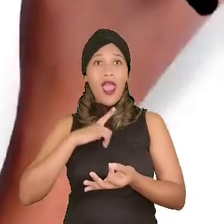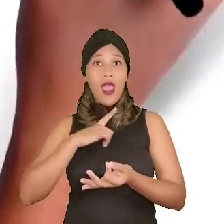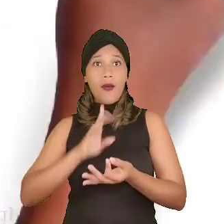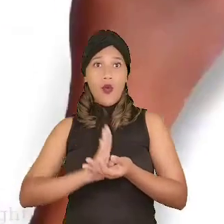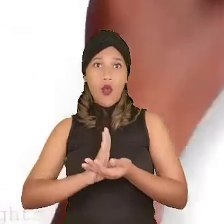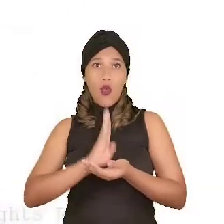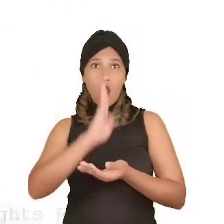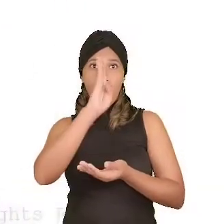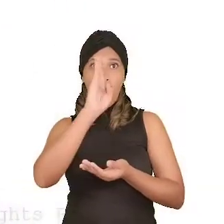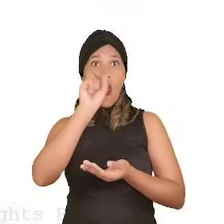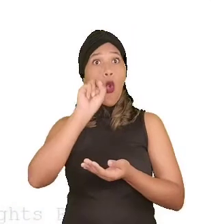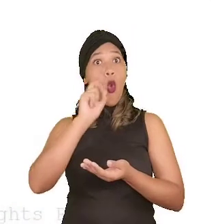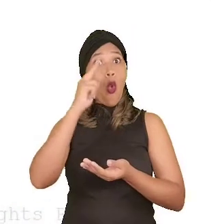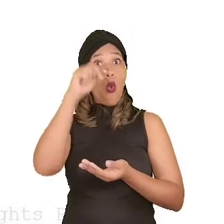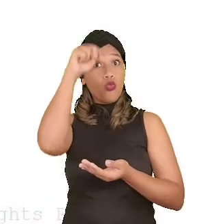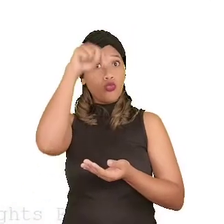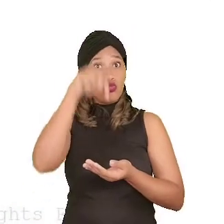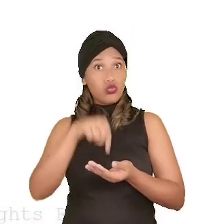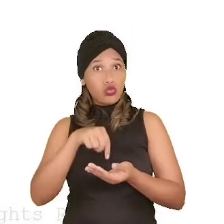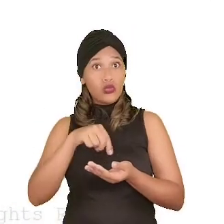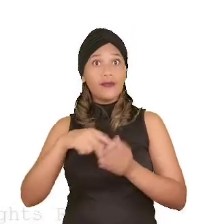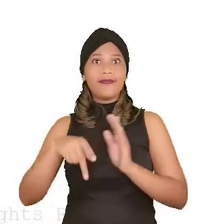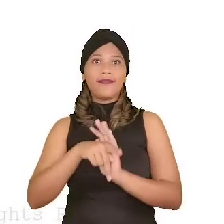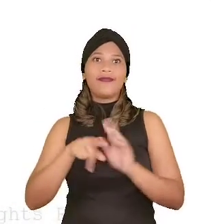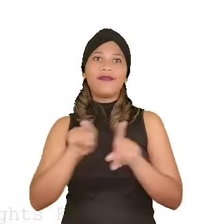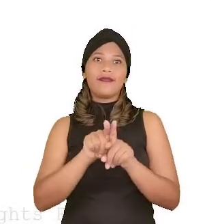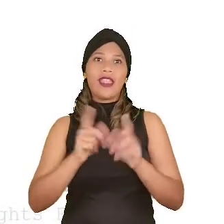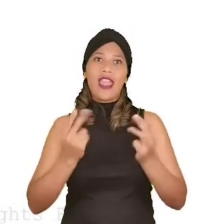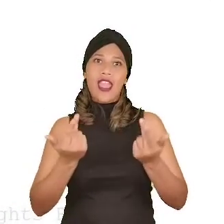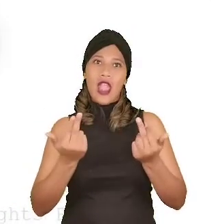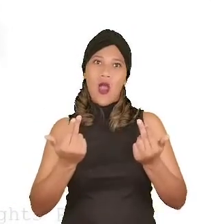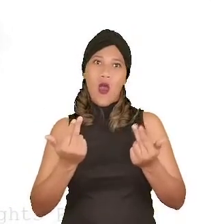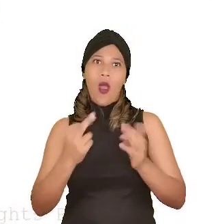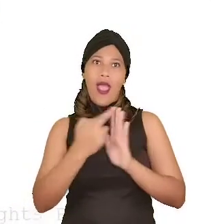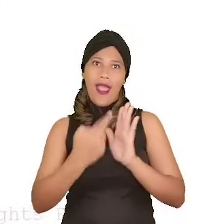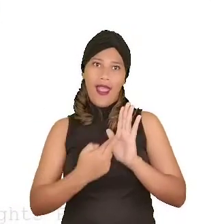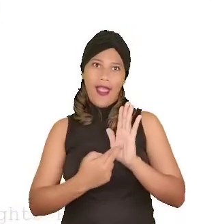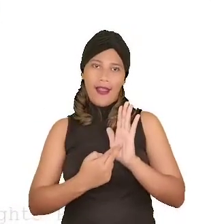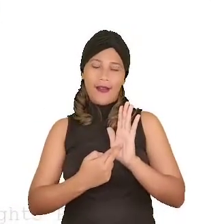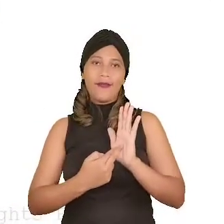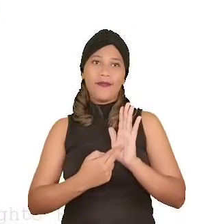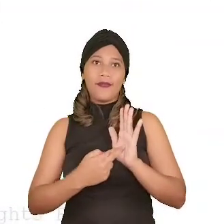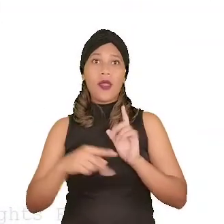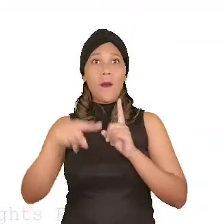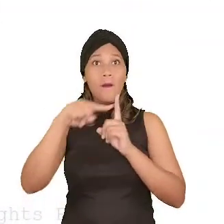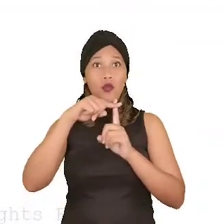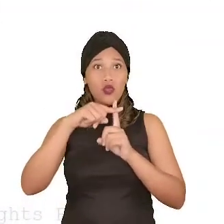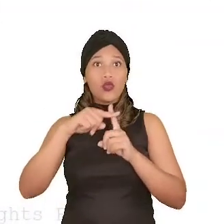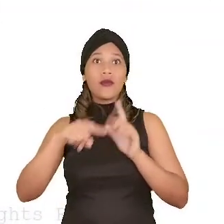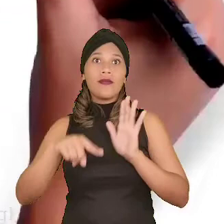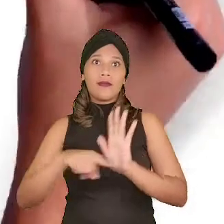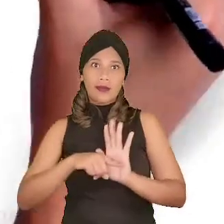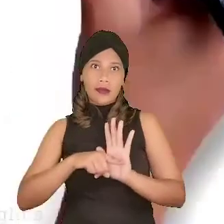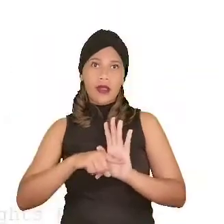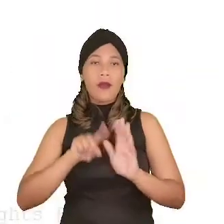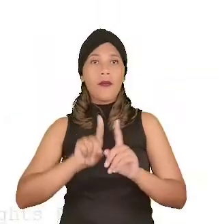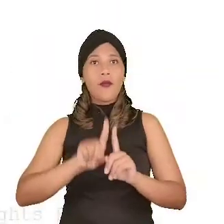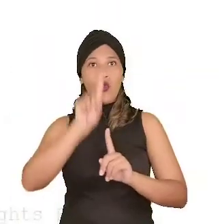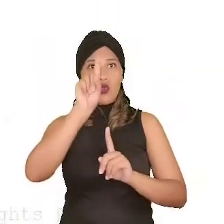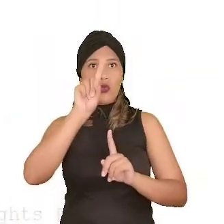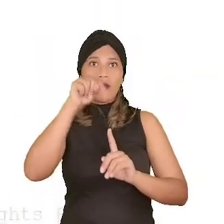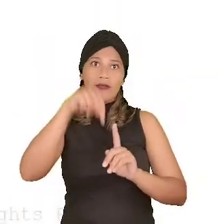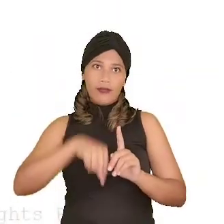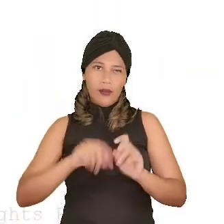y no plano vai indicar para a gente a direção superior ou inferior do plano, obedecendo a mesma regra. Quanto aos